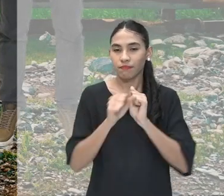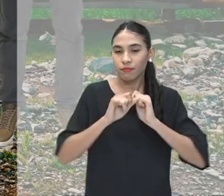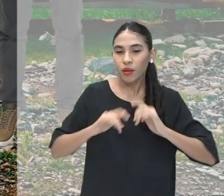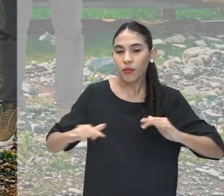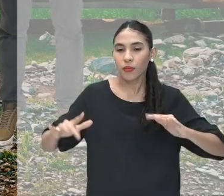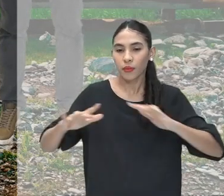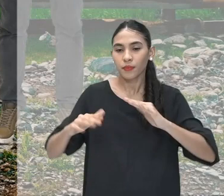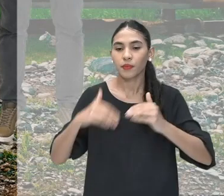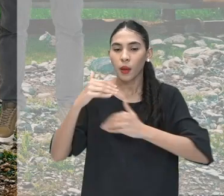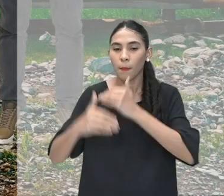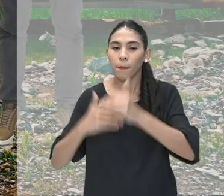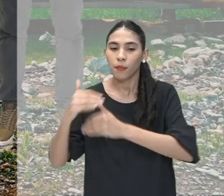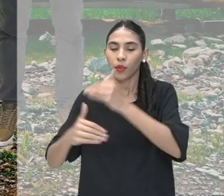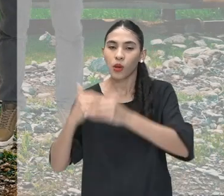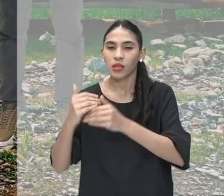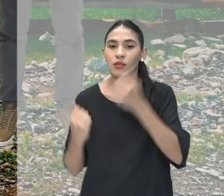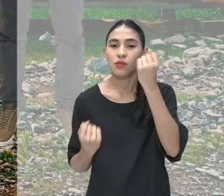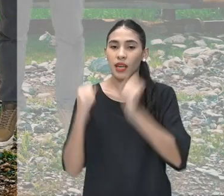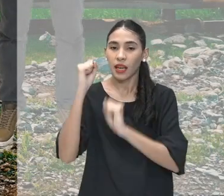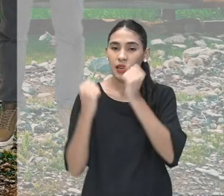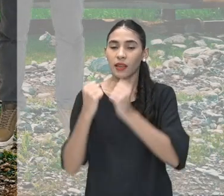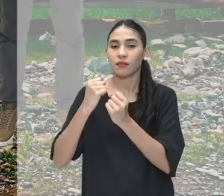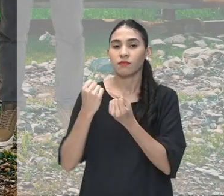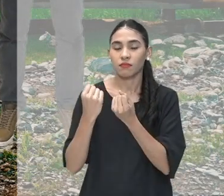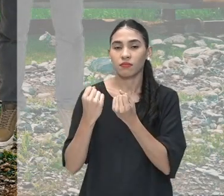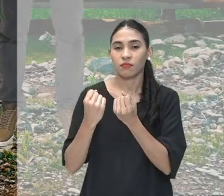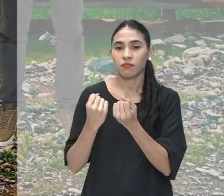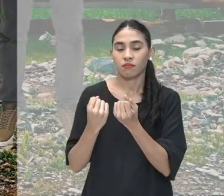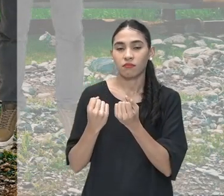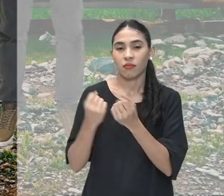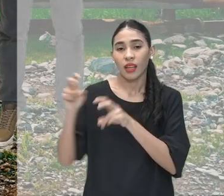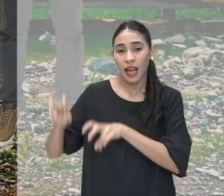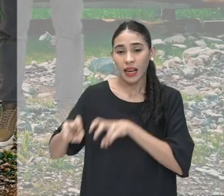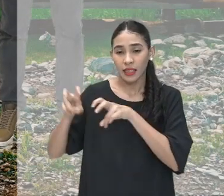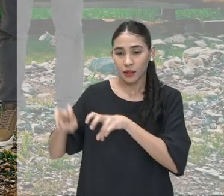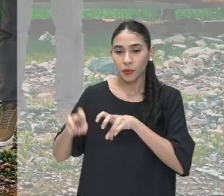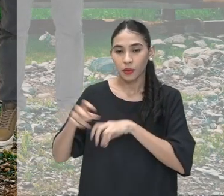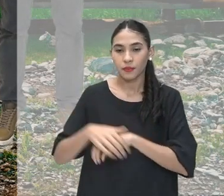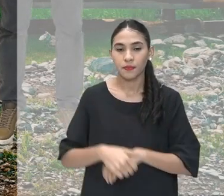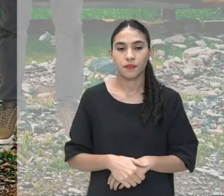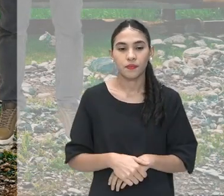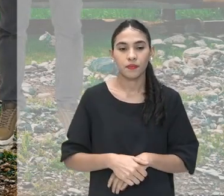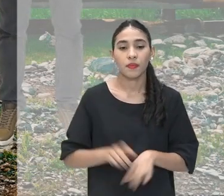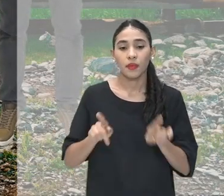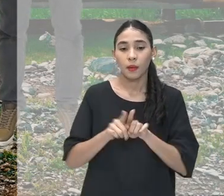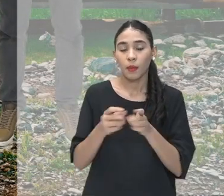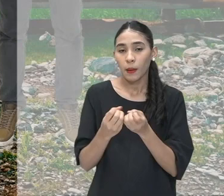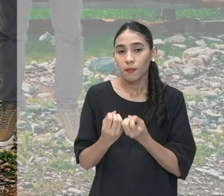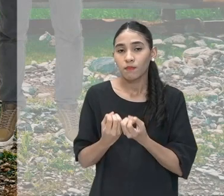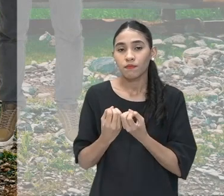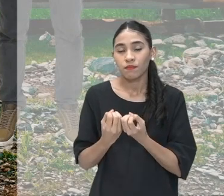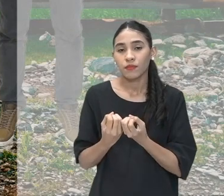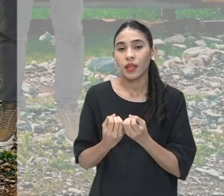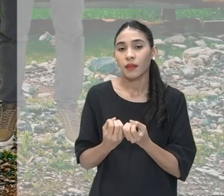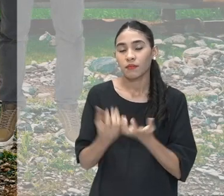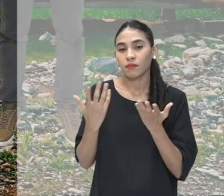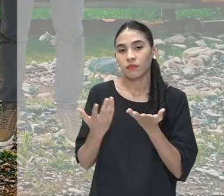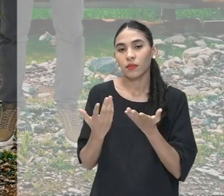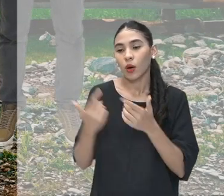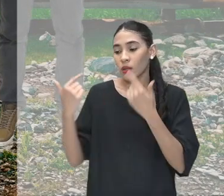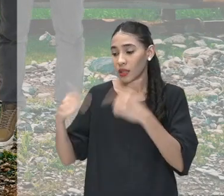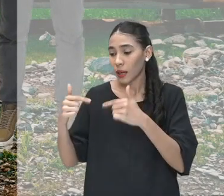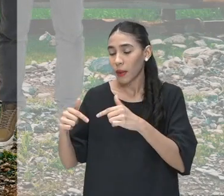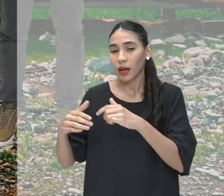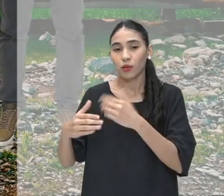nesse processo, né, da Revolução Agrícola. E o fornecimento de mão de obra. Vejo 3